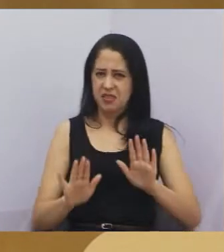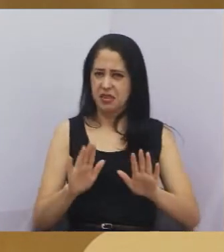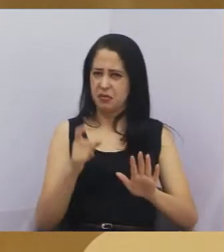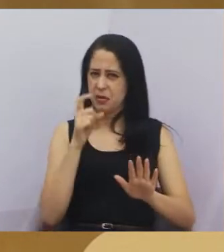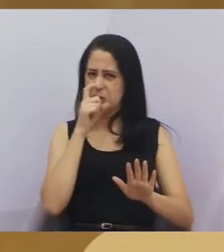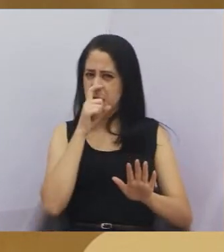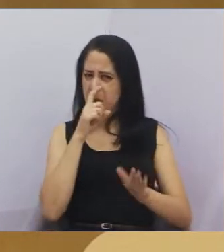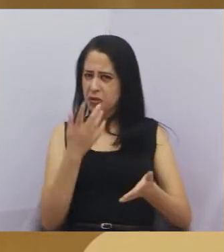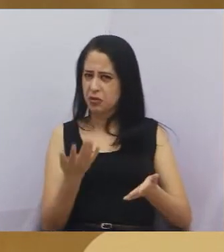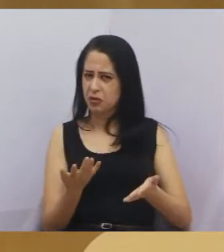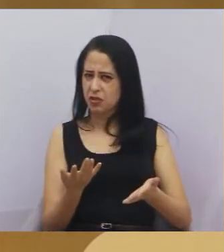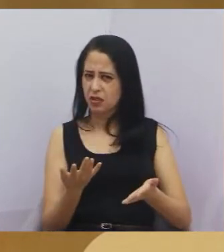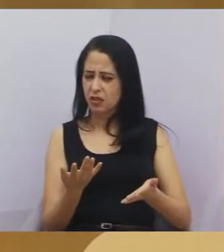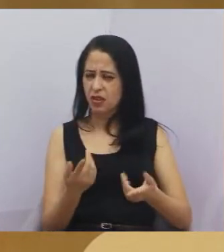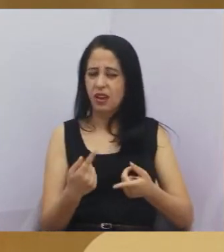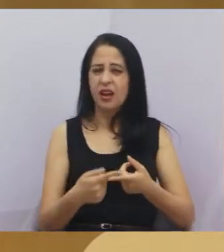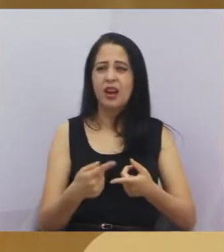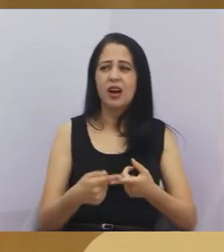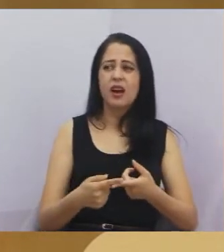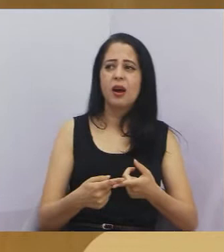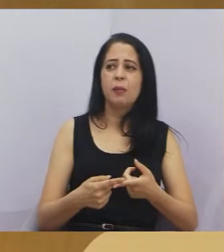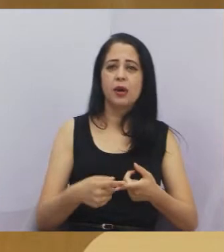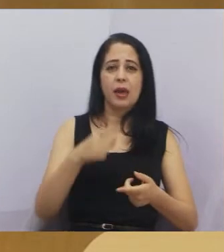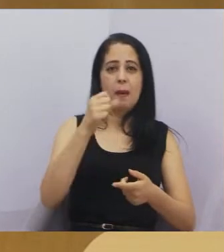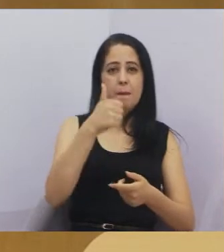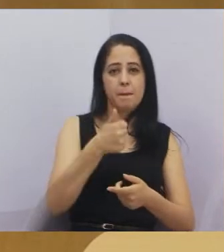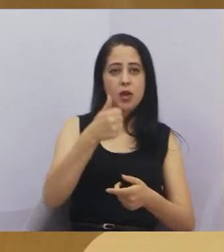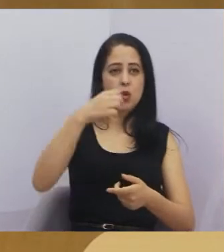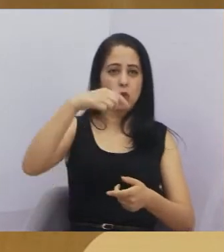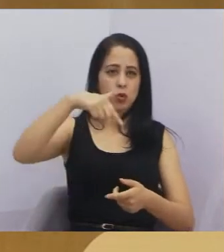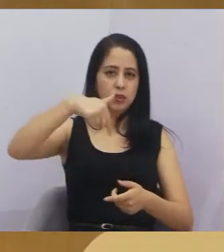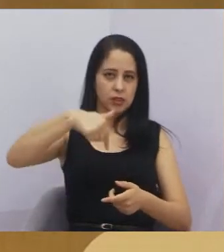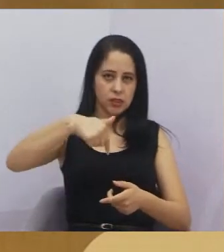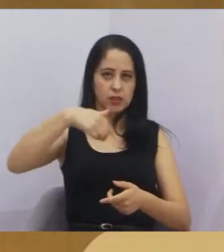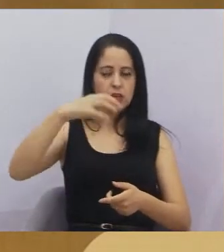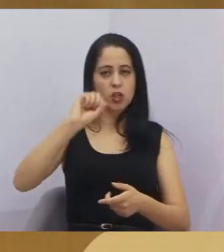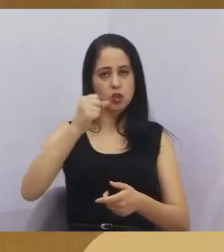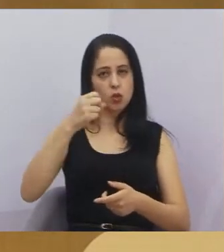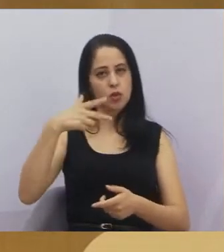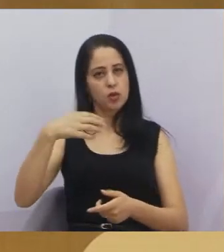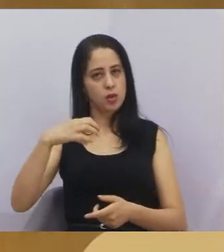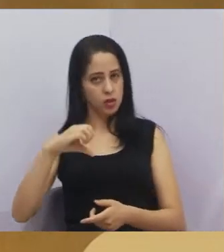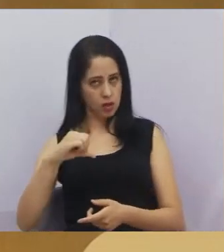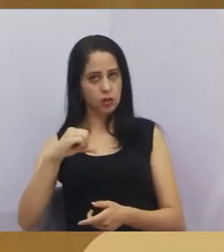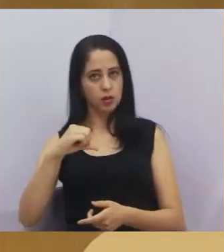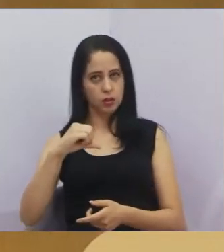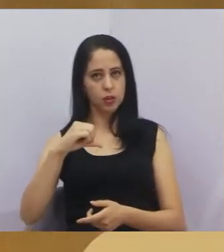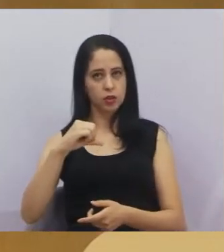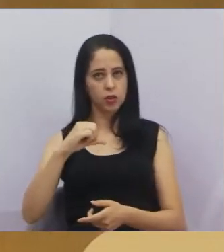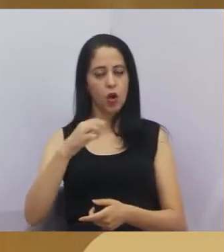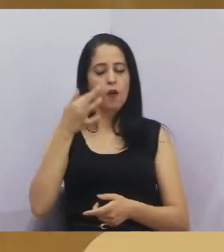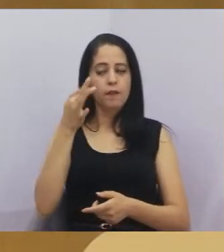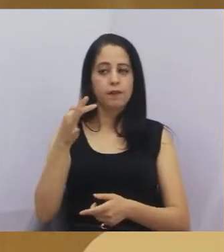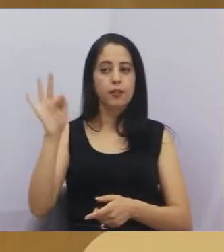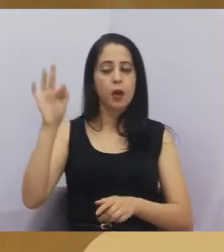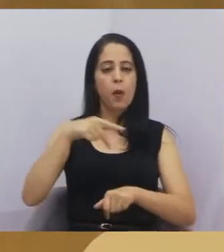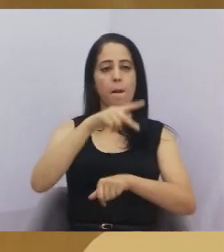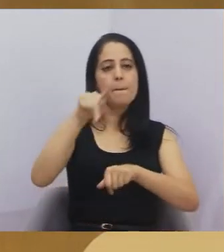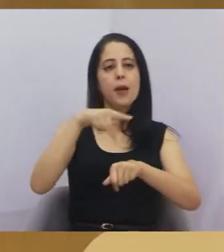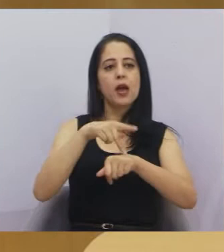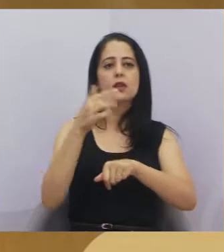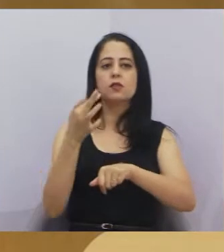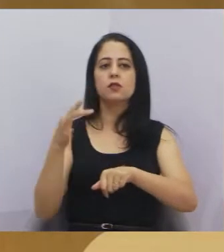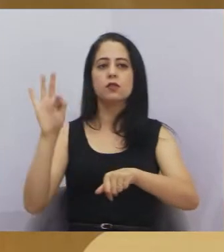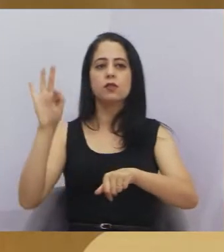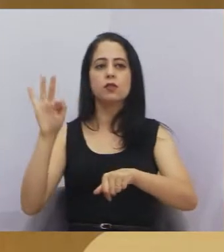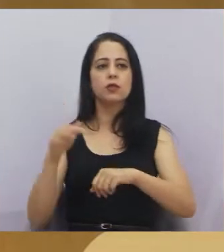dos Direitos do Homem e do Cidadão de 1789, que foi promulgada na França, olha só